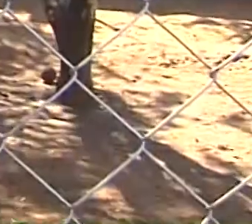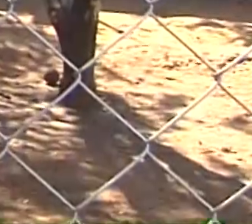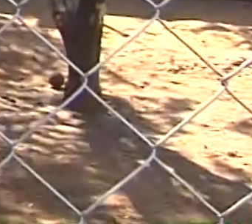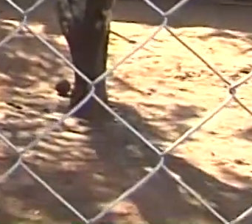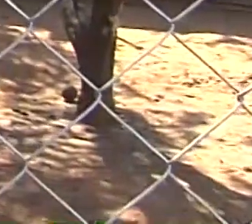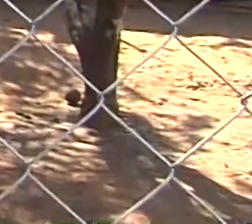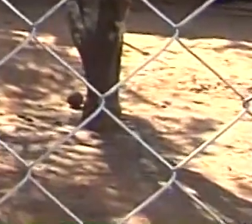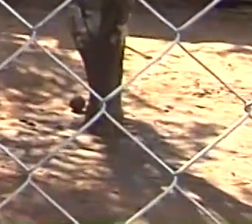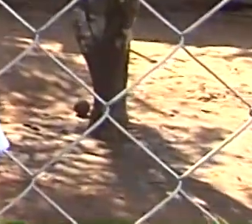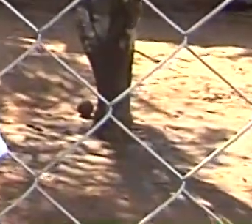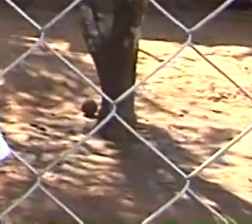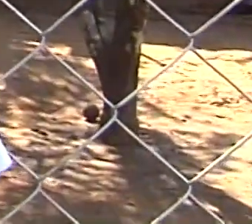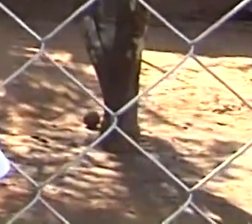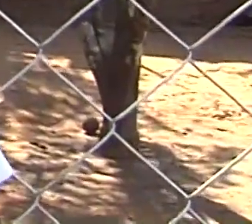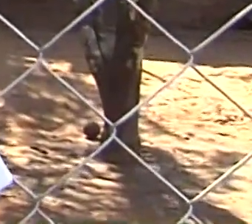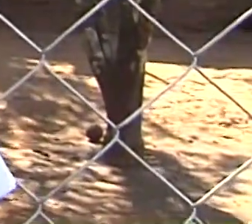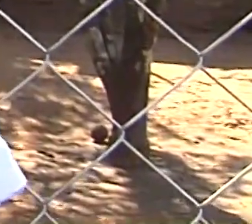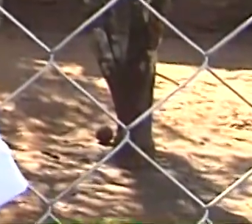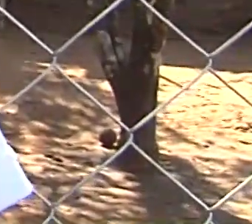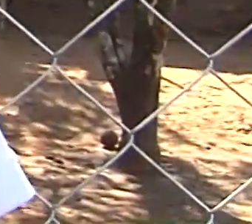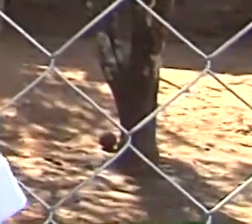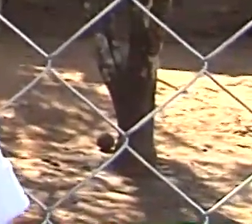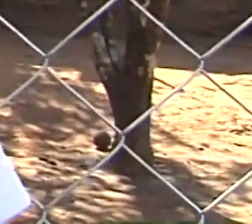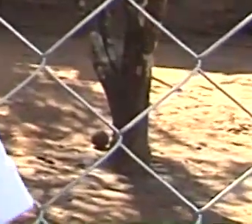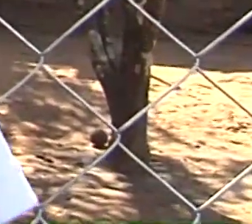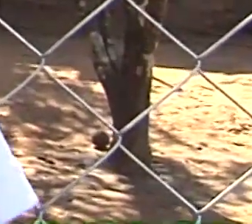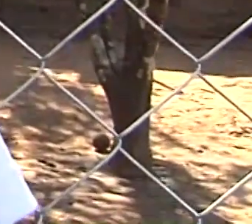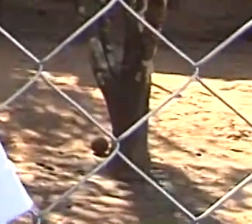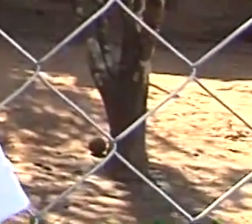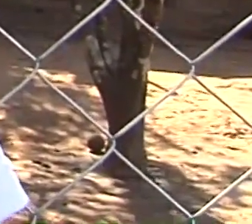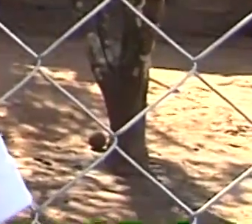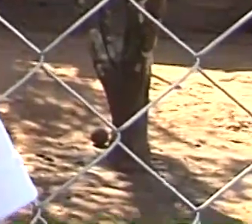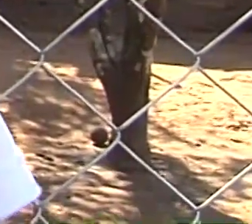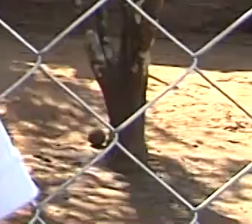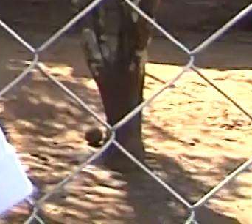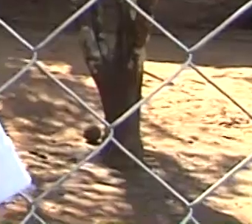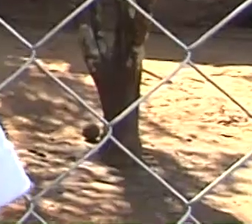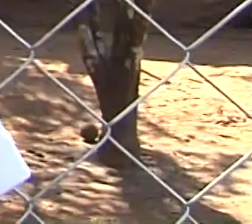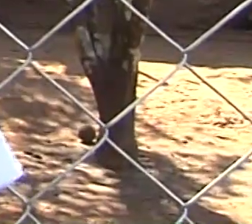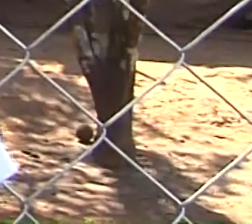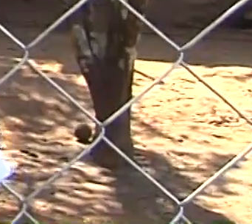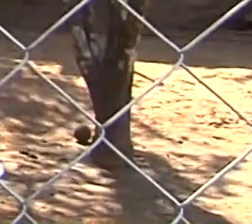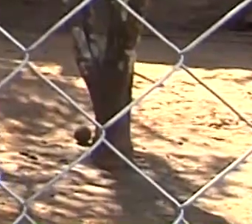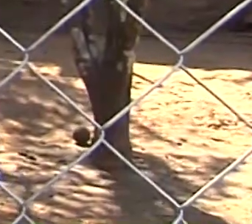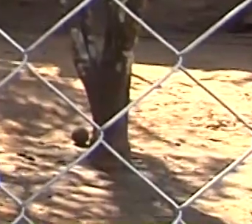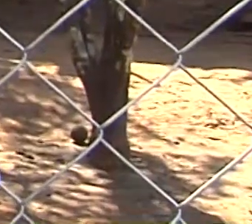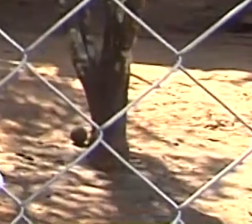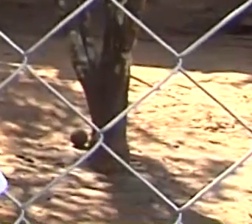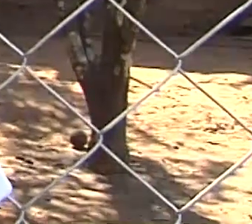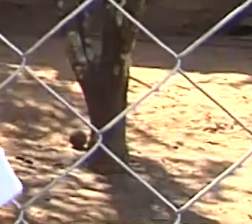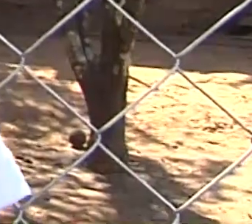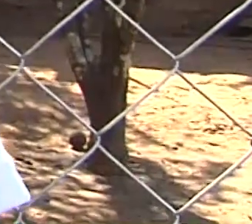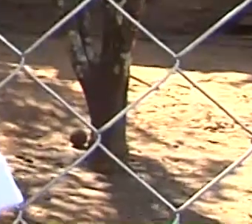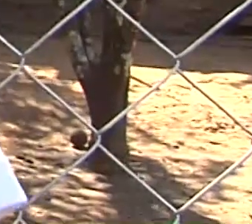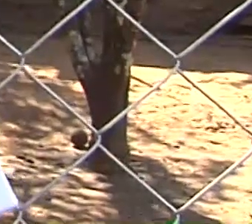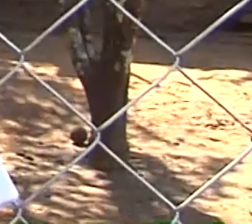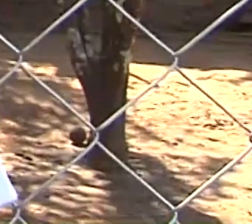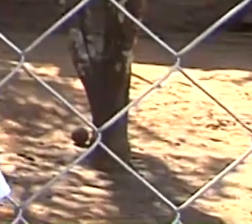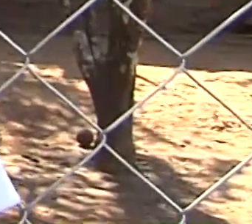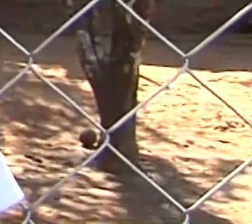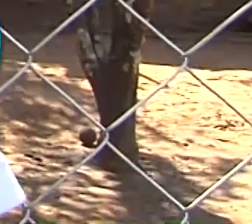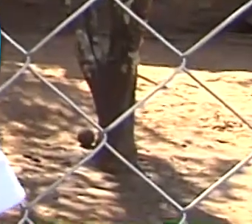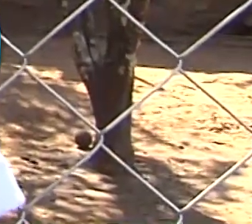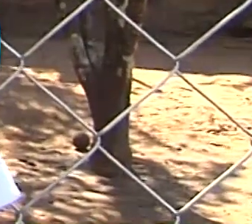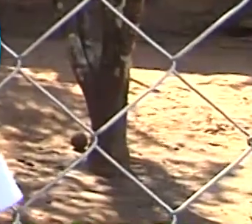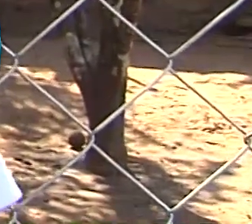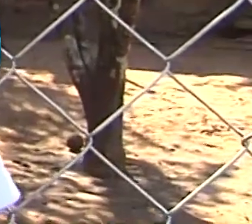Bom, você pode fazer a sua parte, né? Fazer o resgate, levar um veterinário e depois pedir ajuda no Facebook. Eu pedi ajuda a uma ONG que possa te auxiliar de